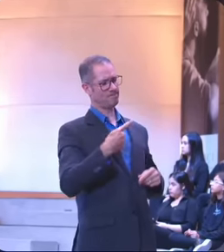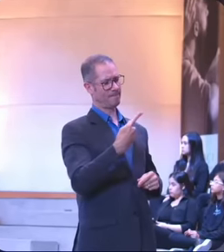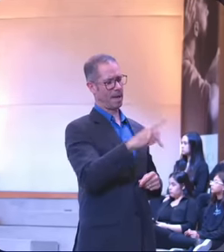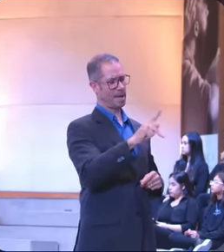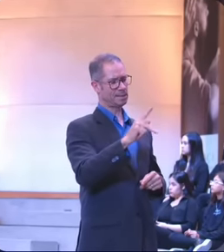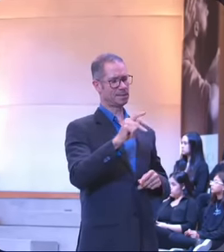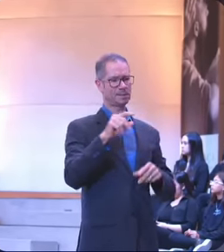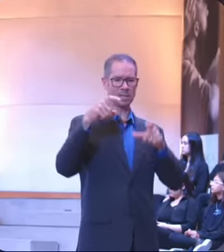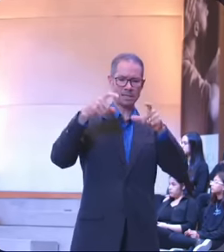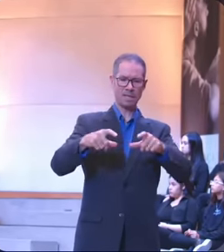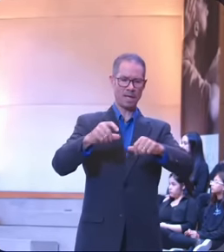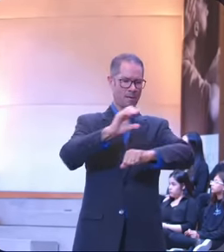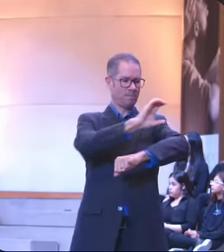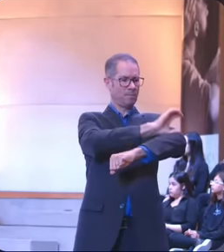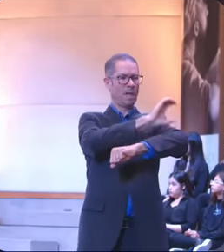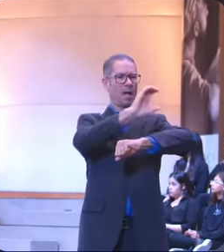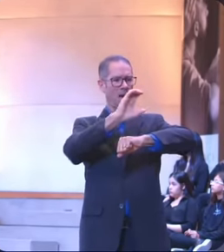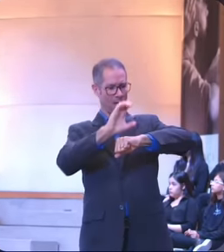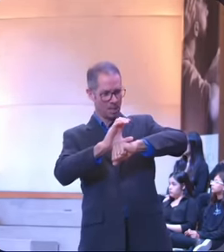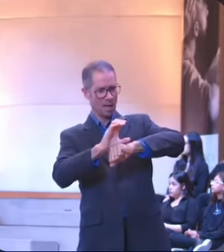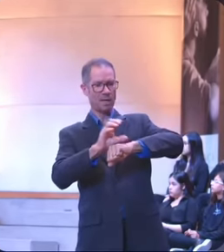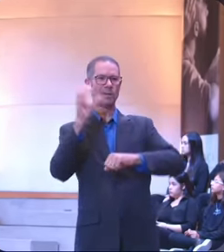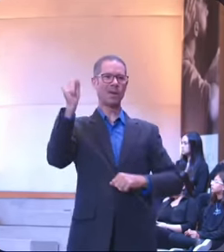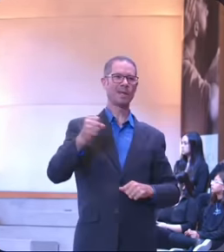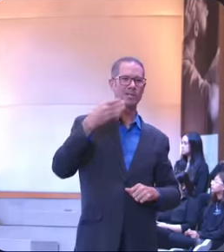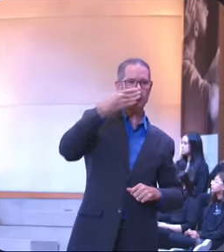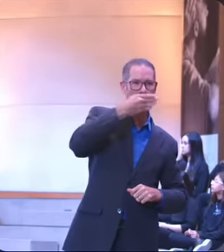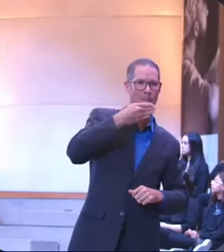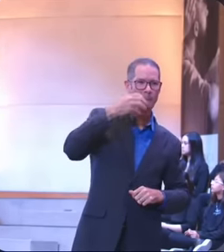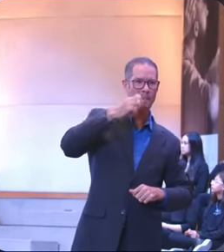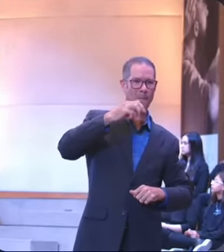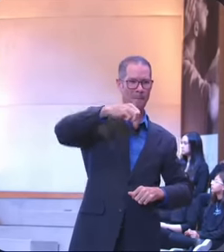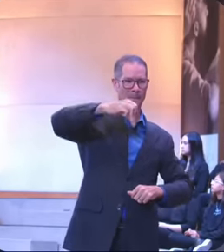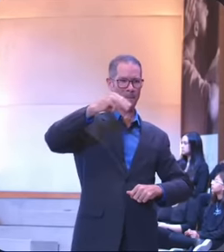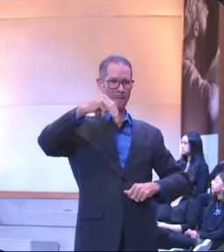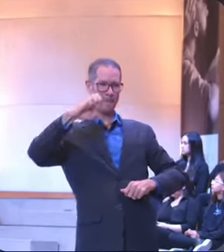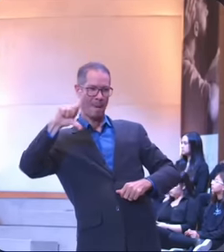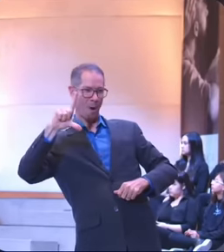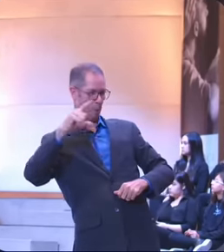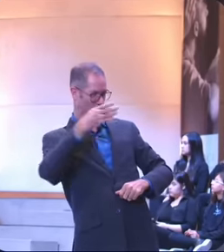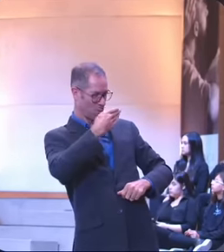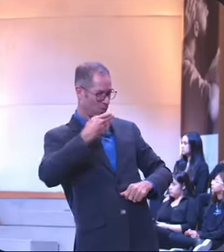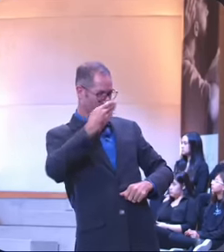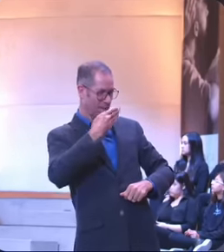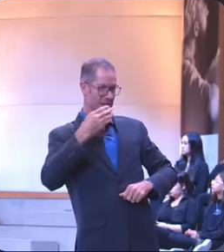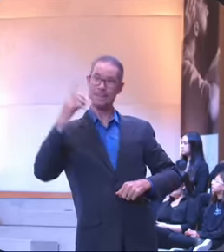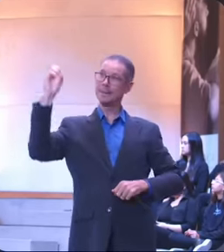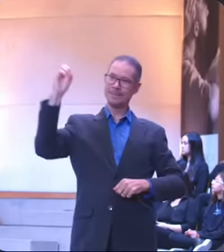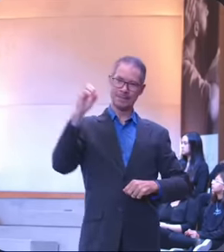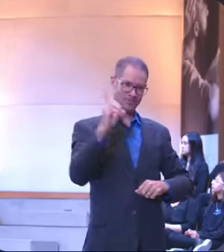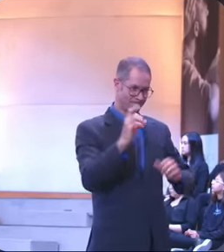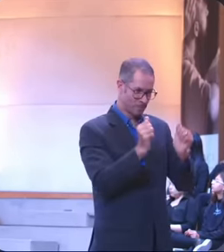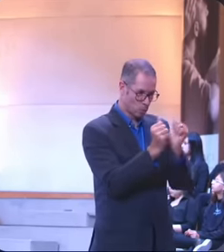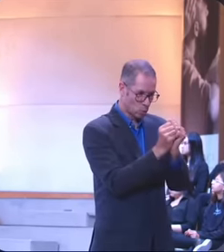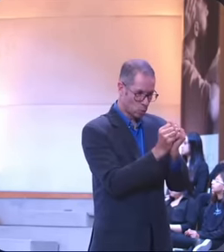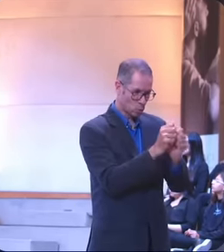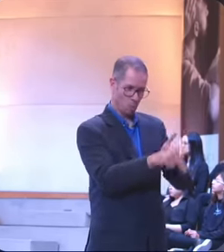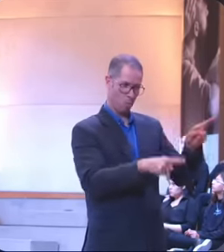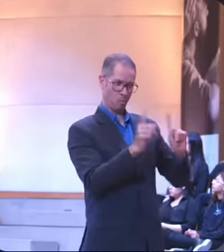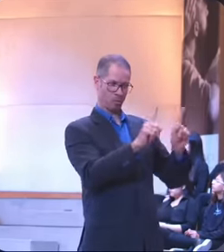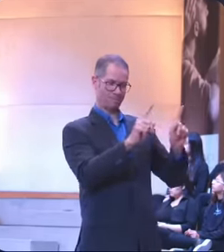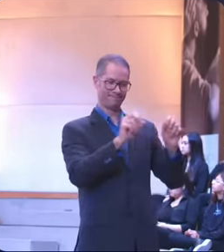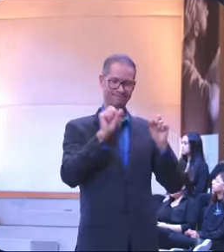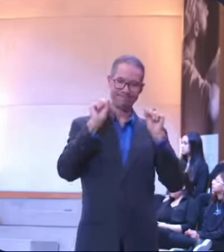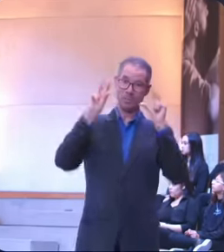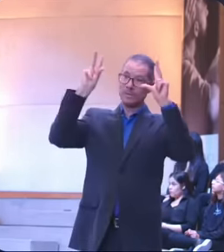terra prometida, a terra que mana leite e mel, mas eu não vou mais habitar no meio desse povo. Moisés